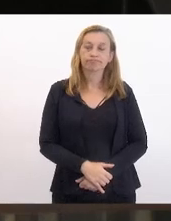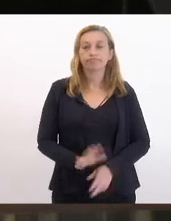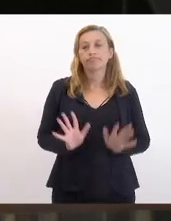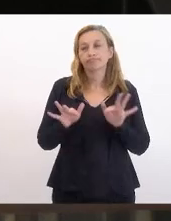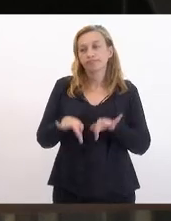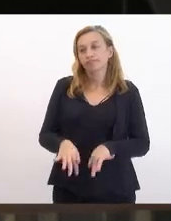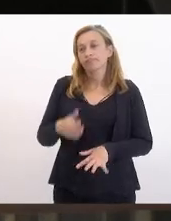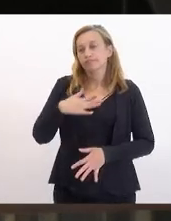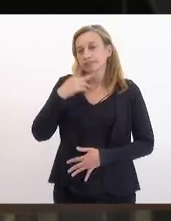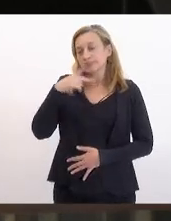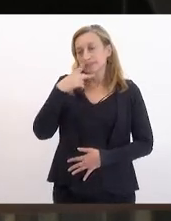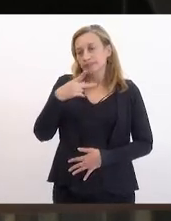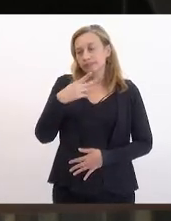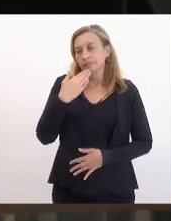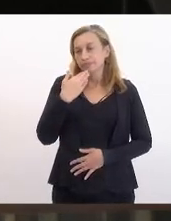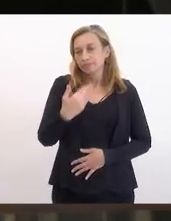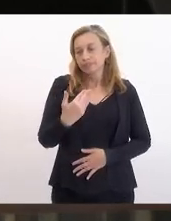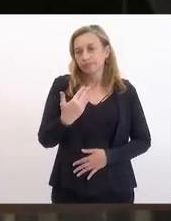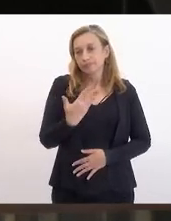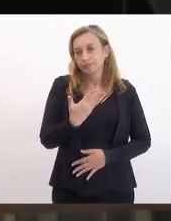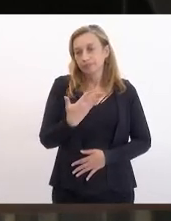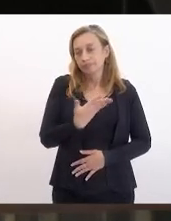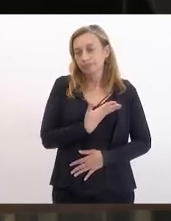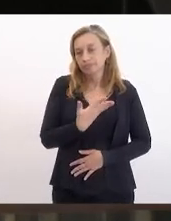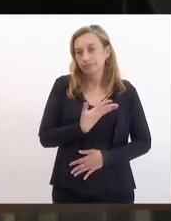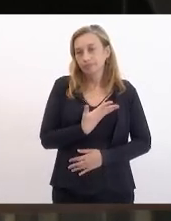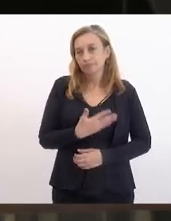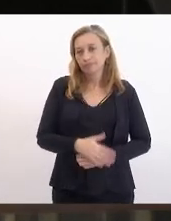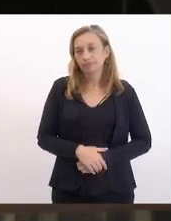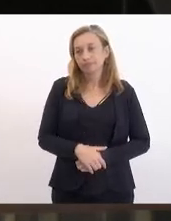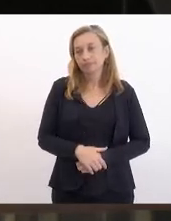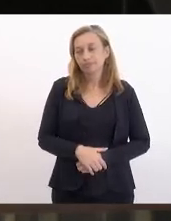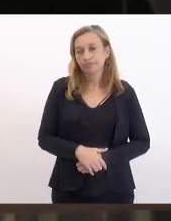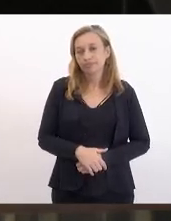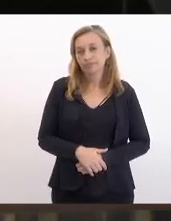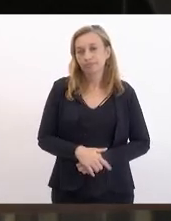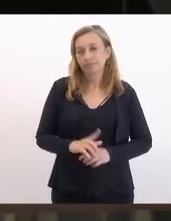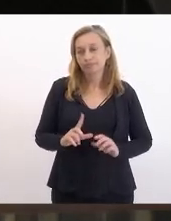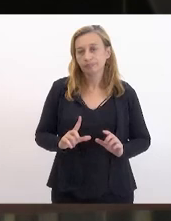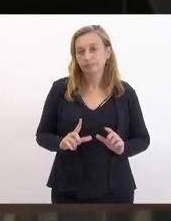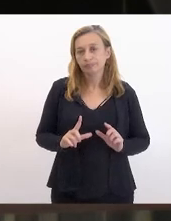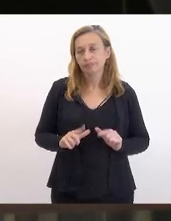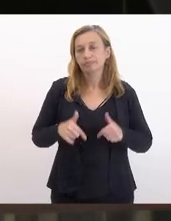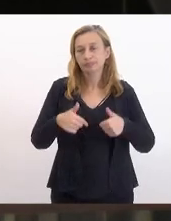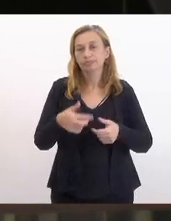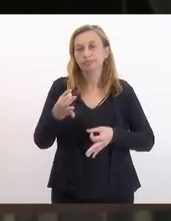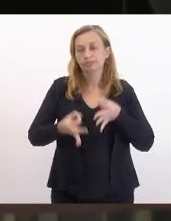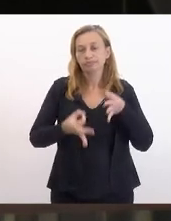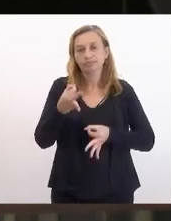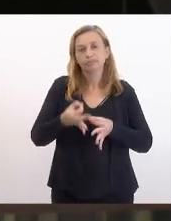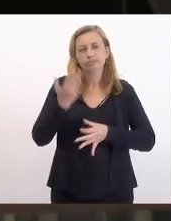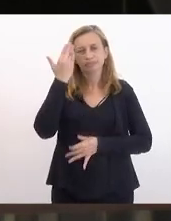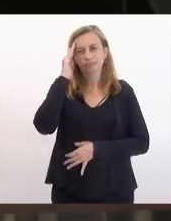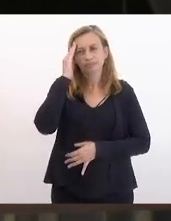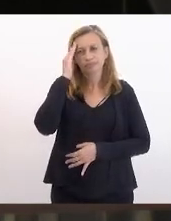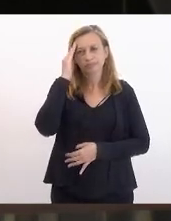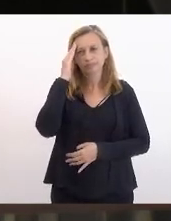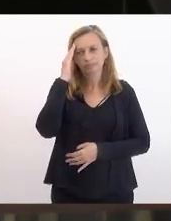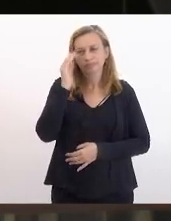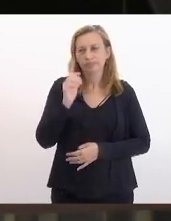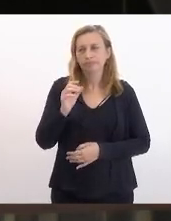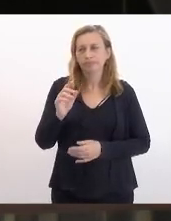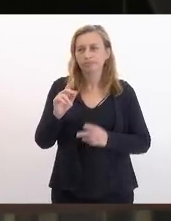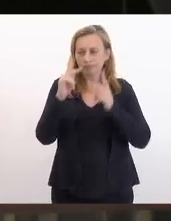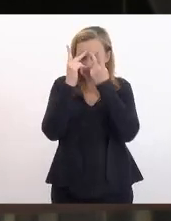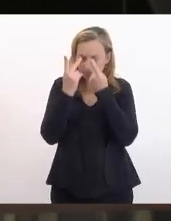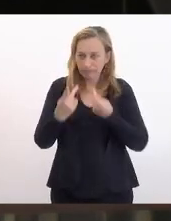é a minha fala pedindo aos meus pares que se for um ato de Justiça entender o caráter